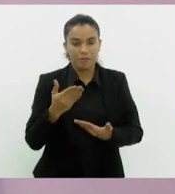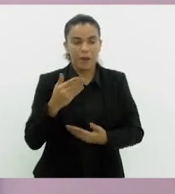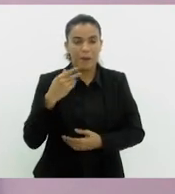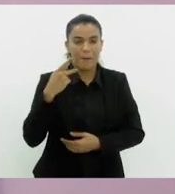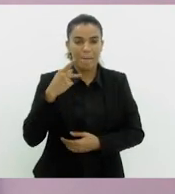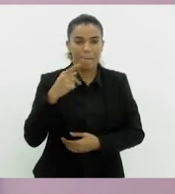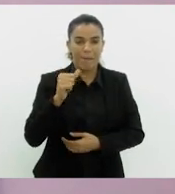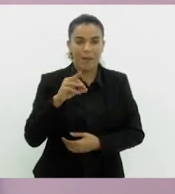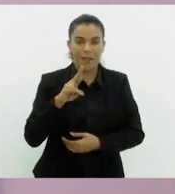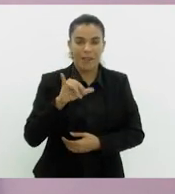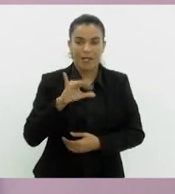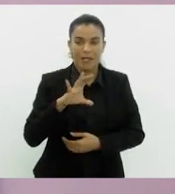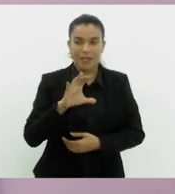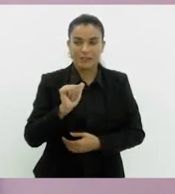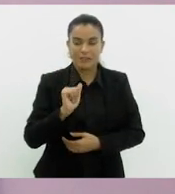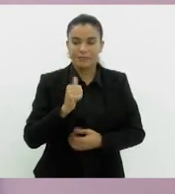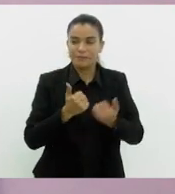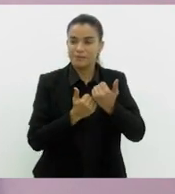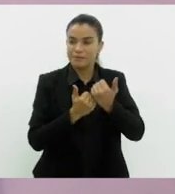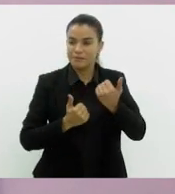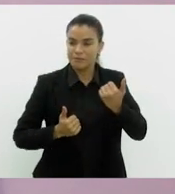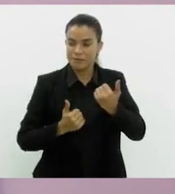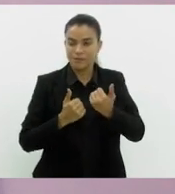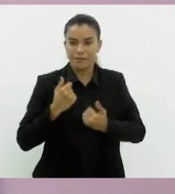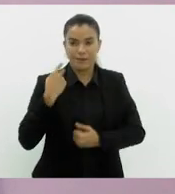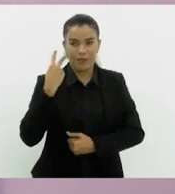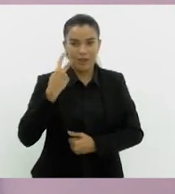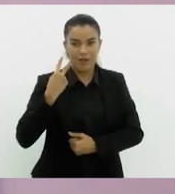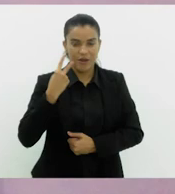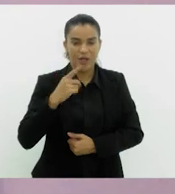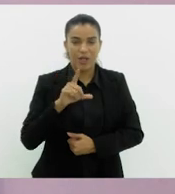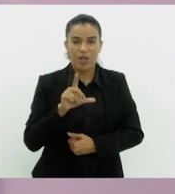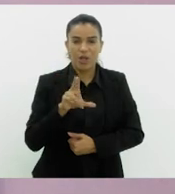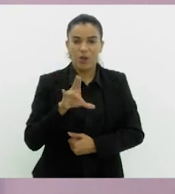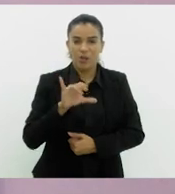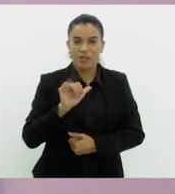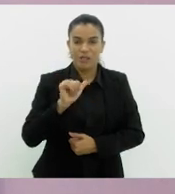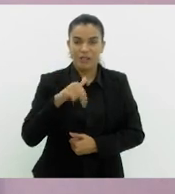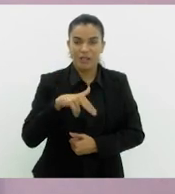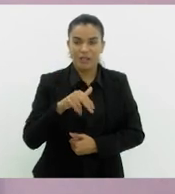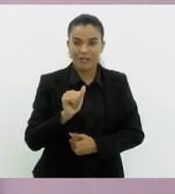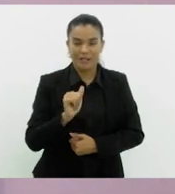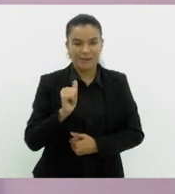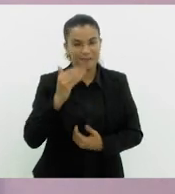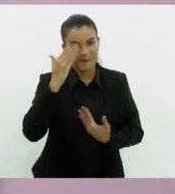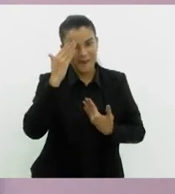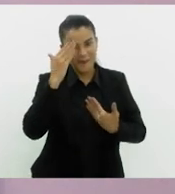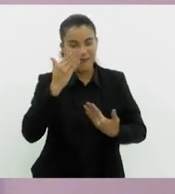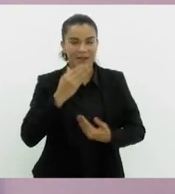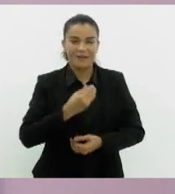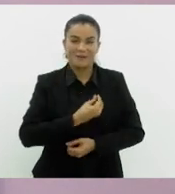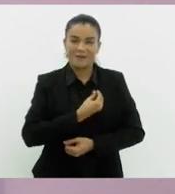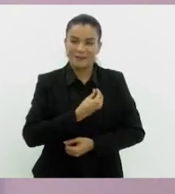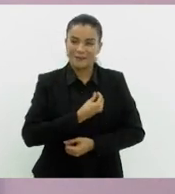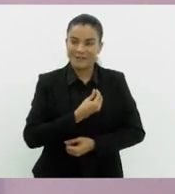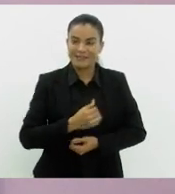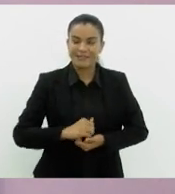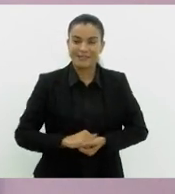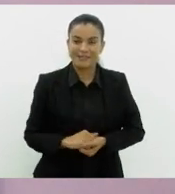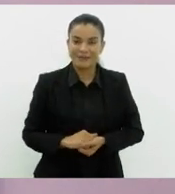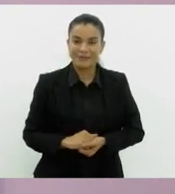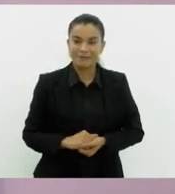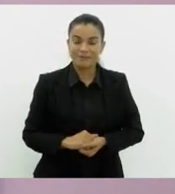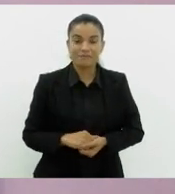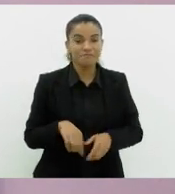Patrícia, assessoria também da vereadora Luciana Boateia, Liliane. Muito obrigada pela presença de vocês.